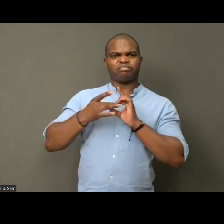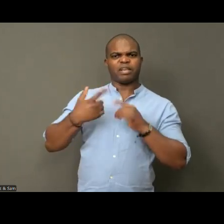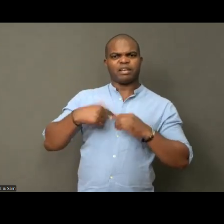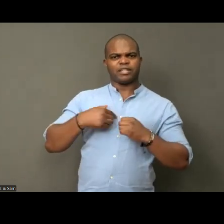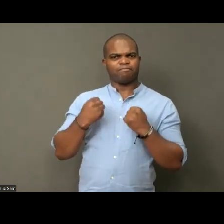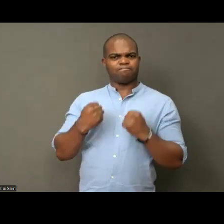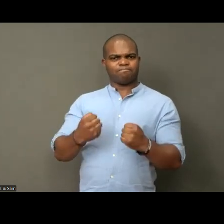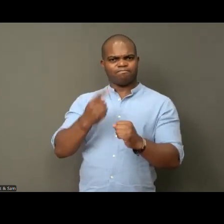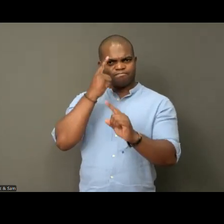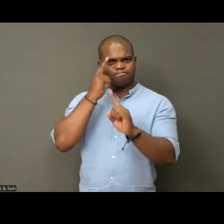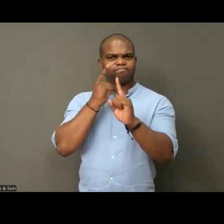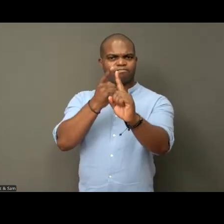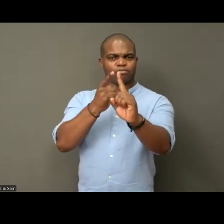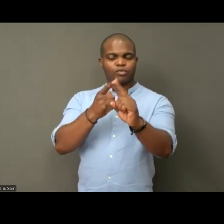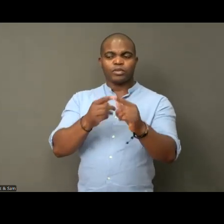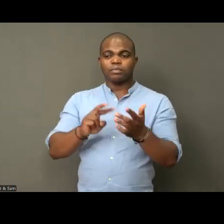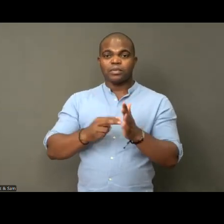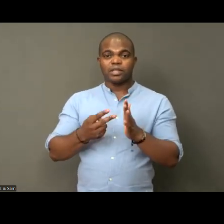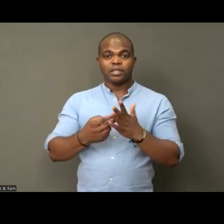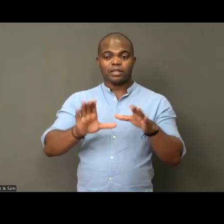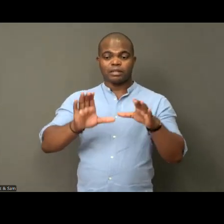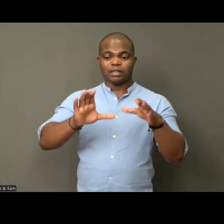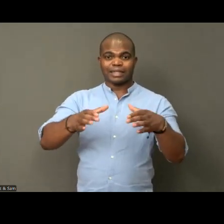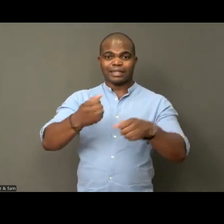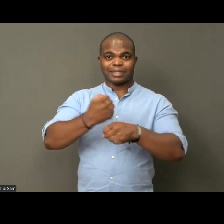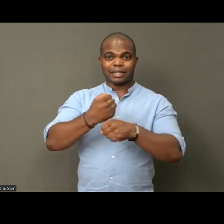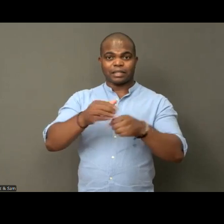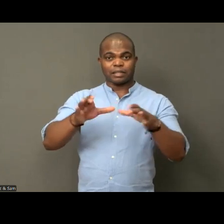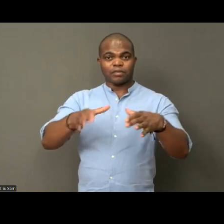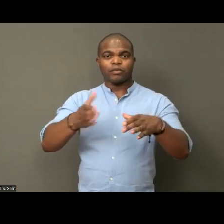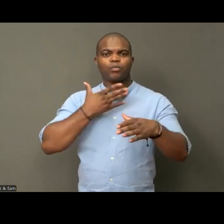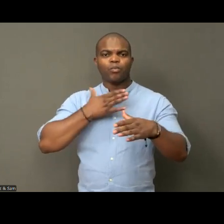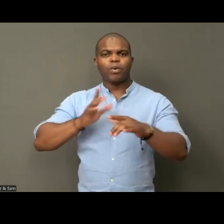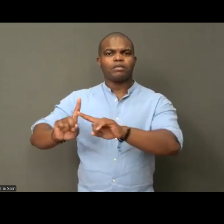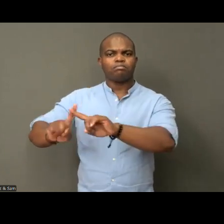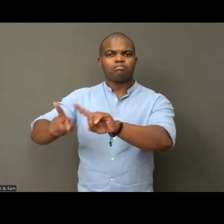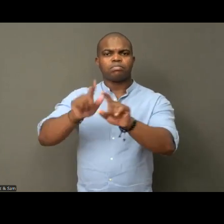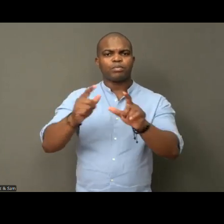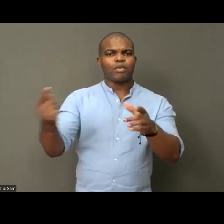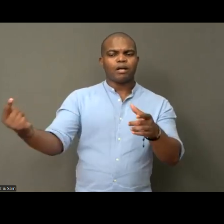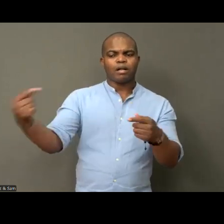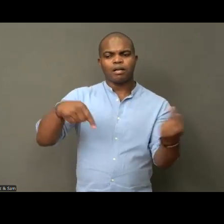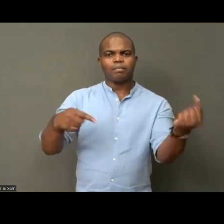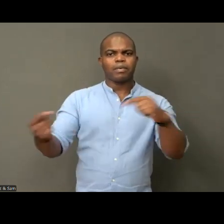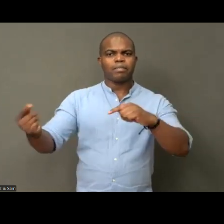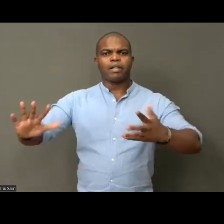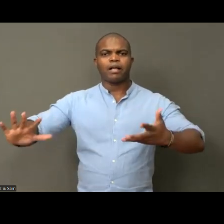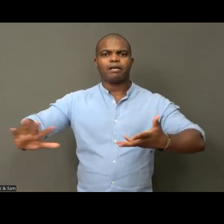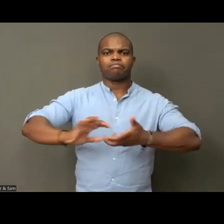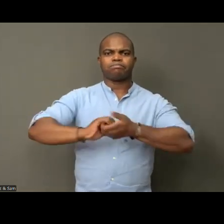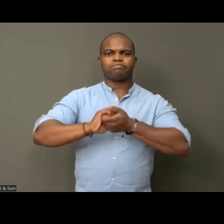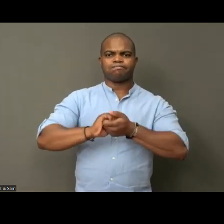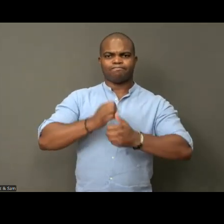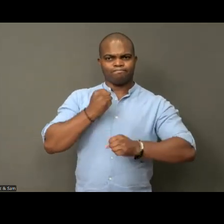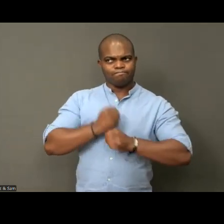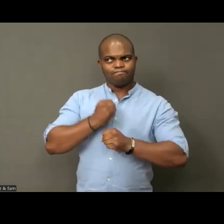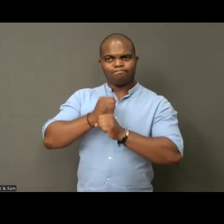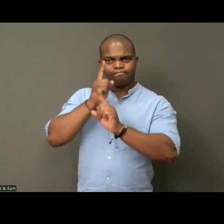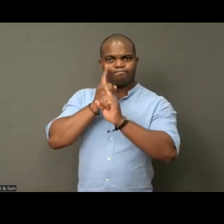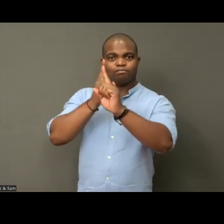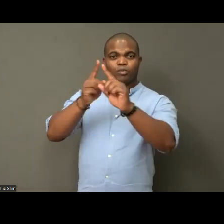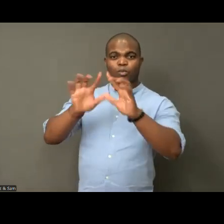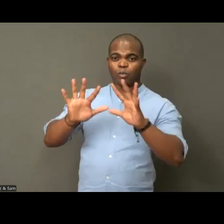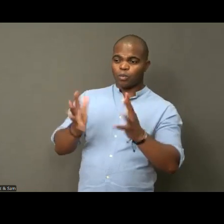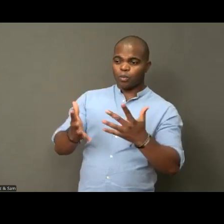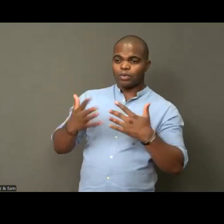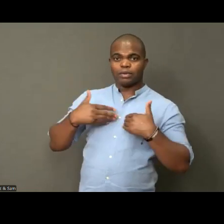e tratar a busca mais séria do mundo da saúde contra essas doenças transmissíveis